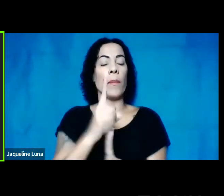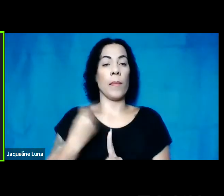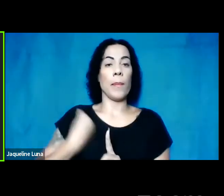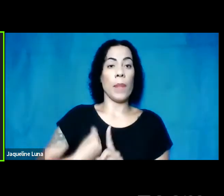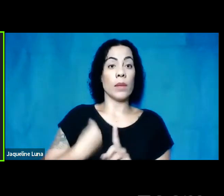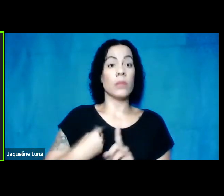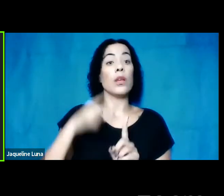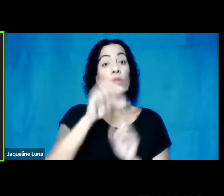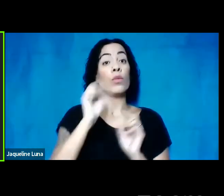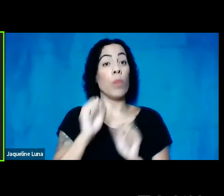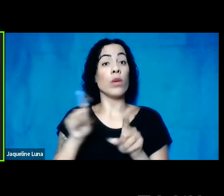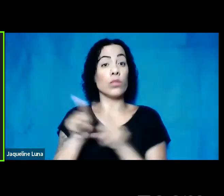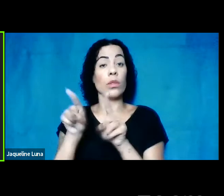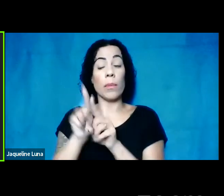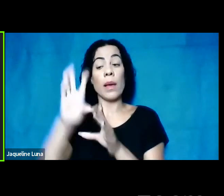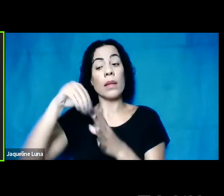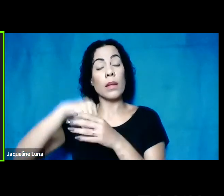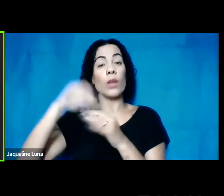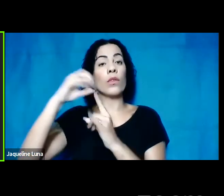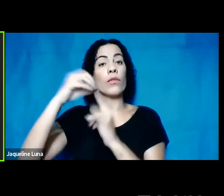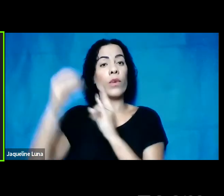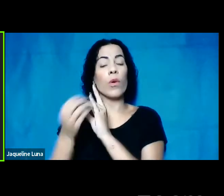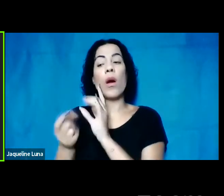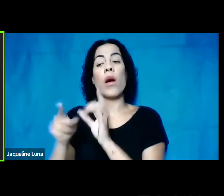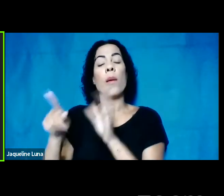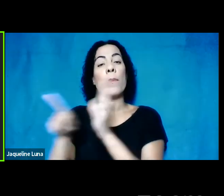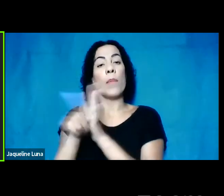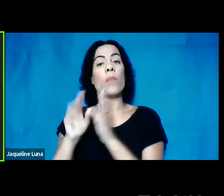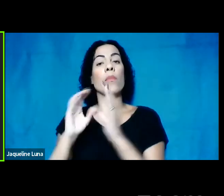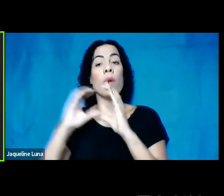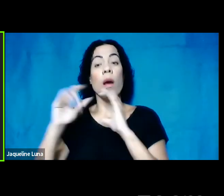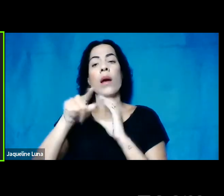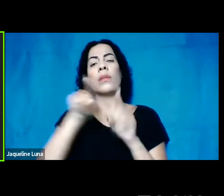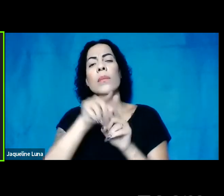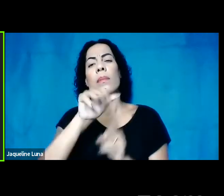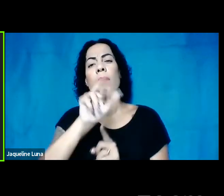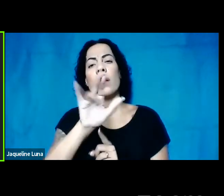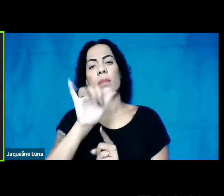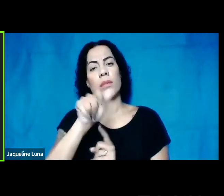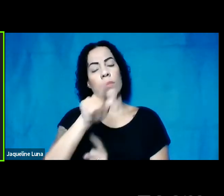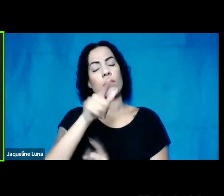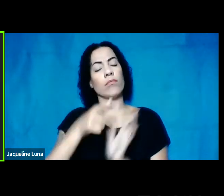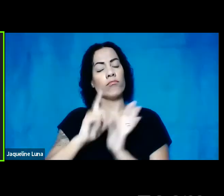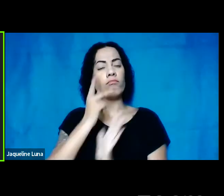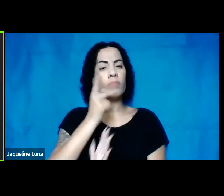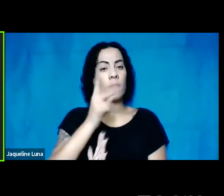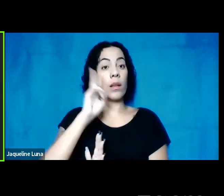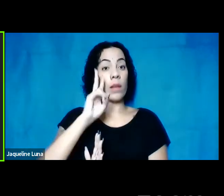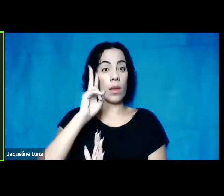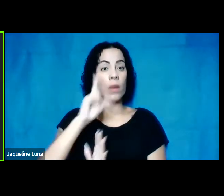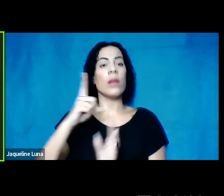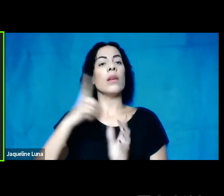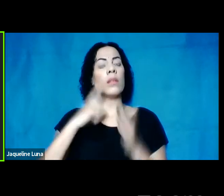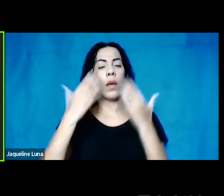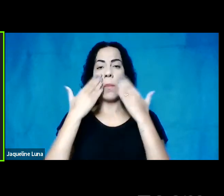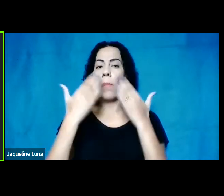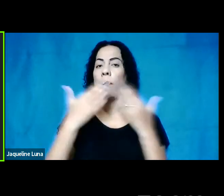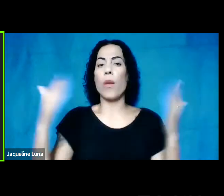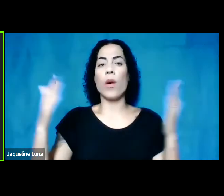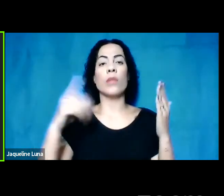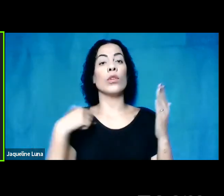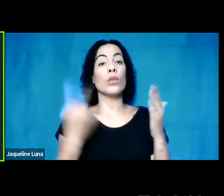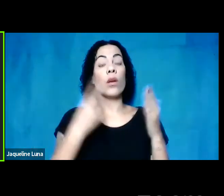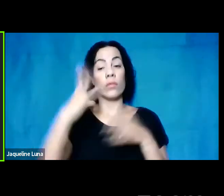de produção de conteúdo na Fiocruz, né? Isso está também, como Márcia bem lembrou, explícito na nossa política de